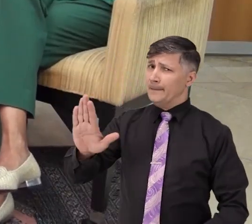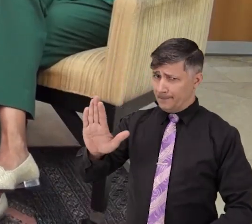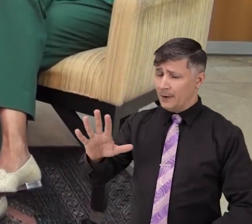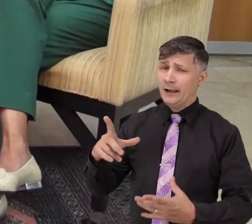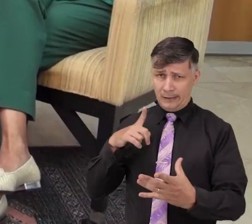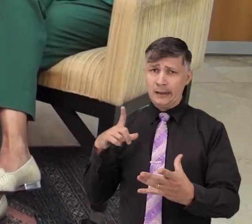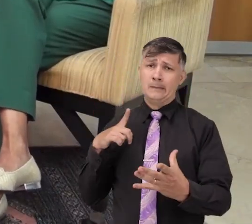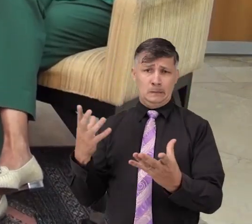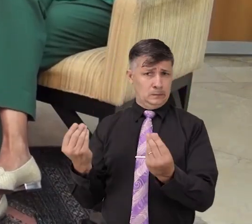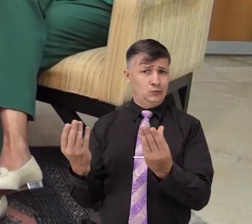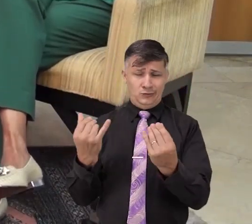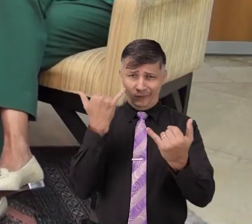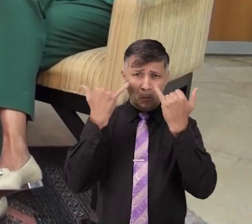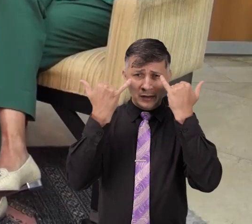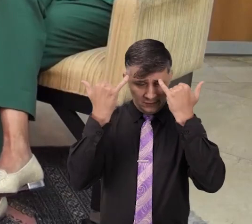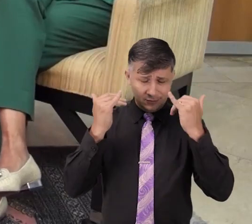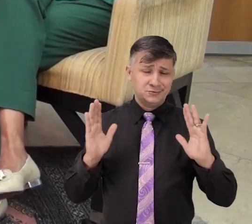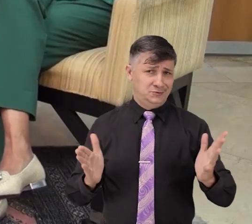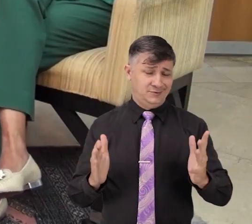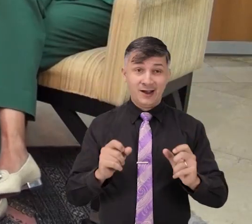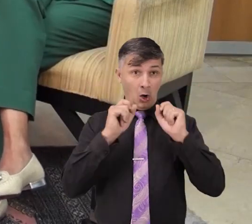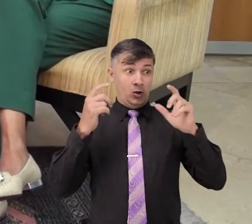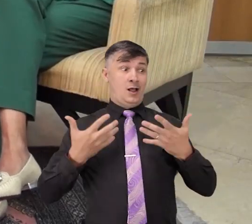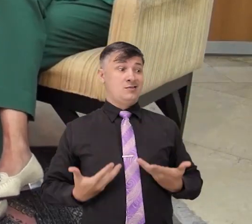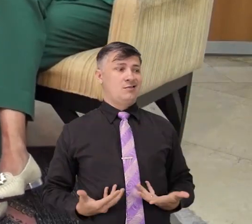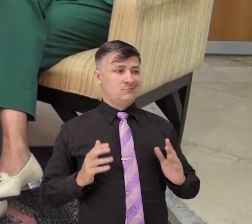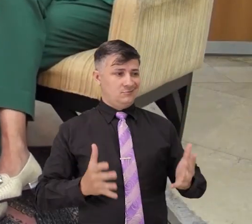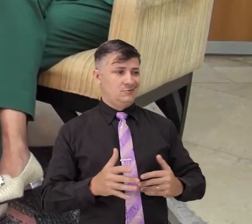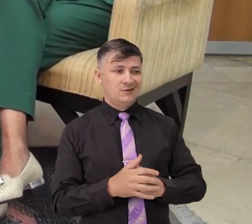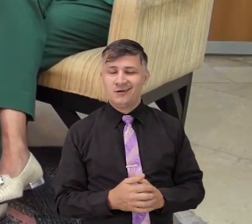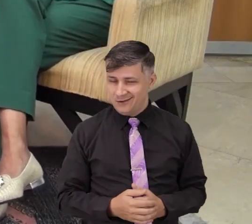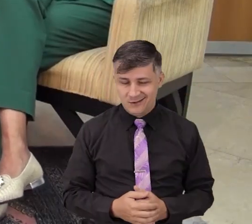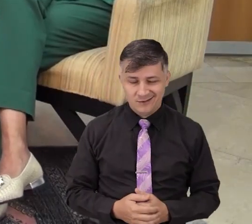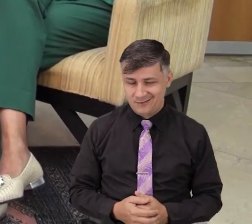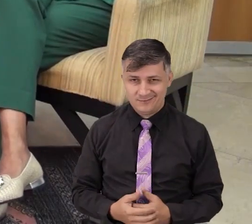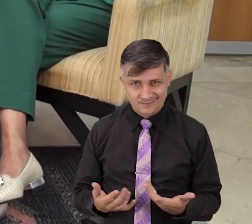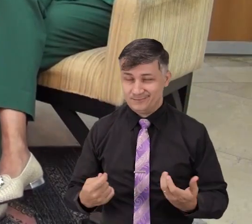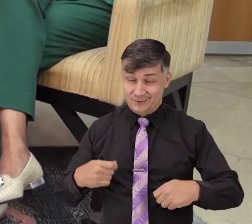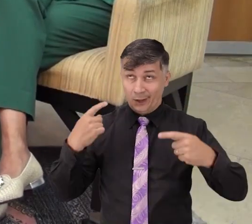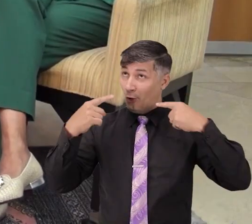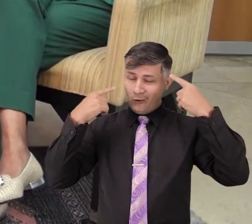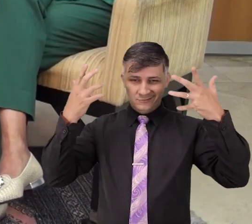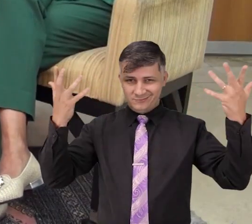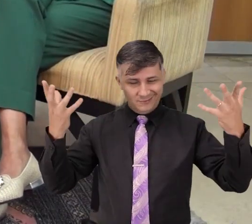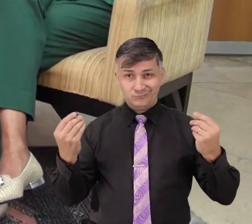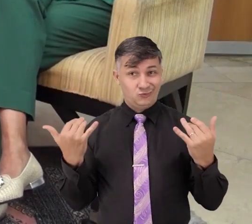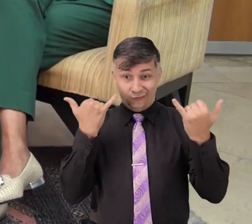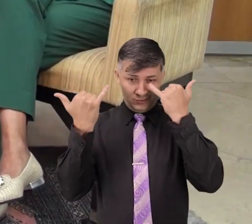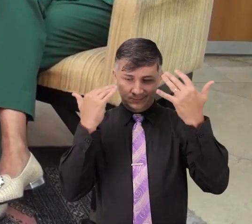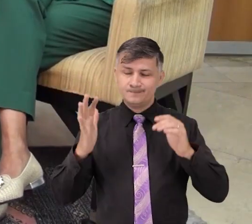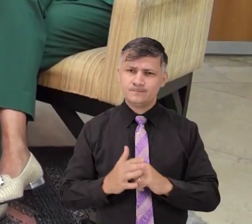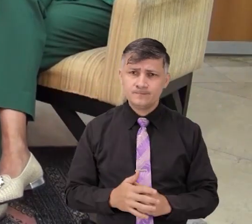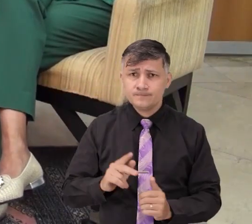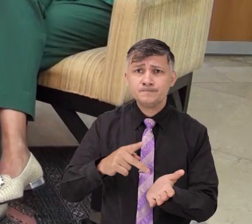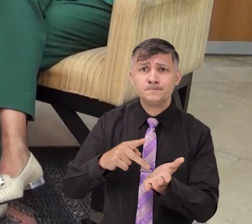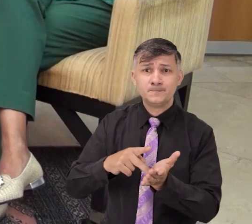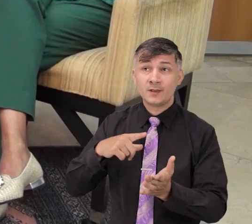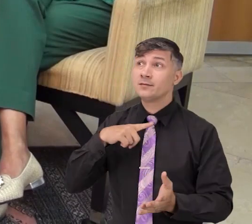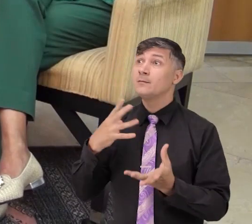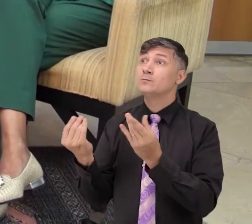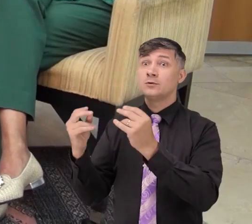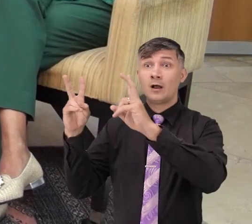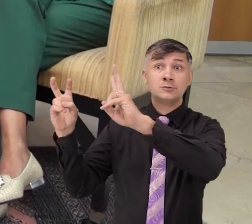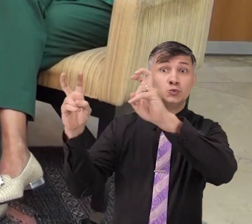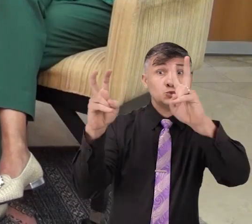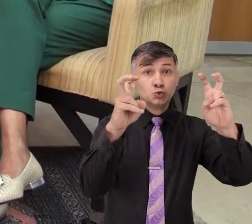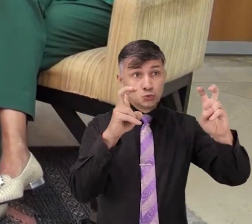ser esclerosado, a gente tem que dizer que é HD cansado. Rita, na verdade, são muitas questões, porque a gente tem toda uma via